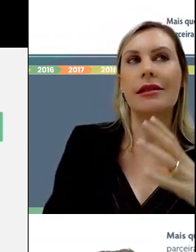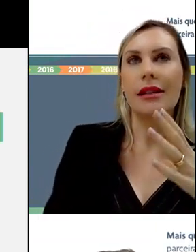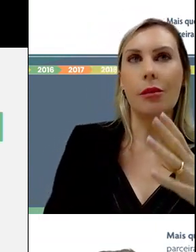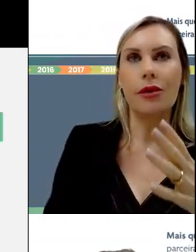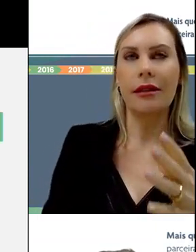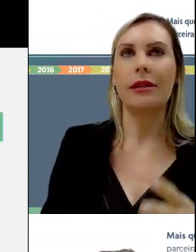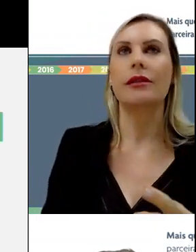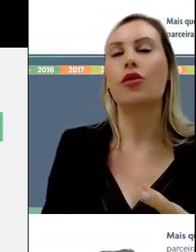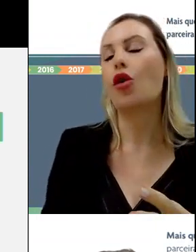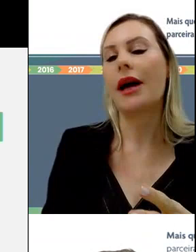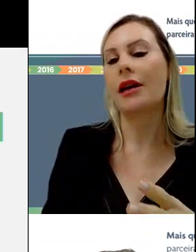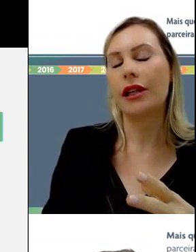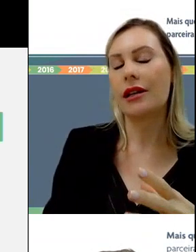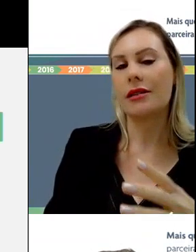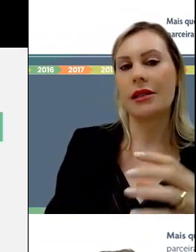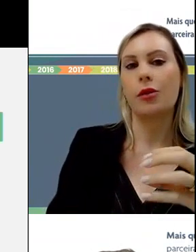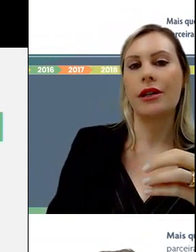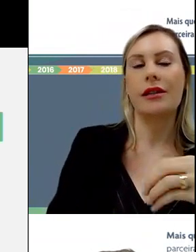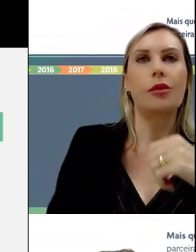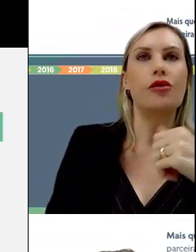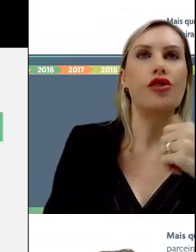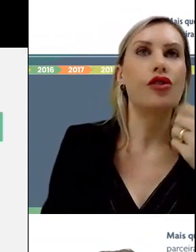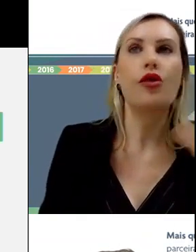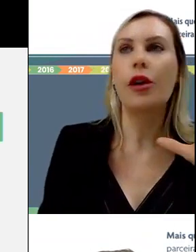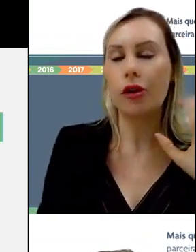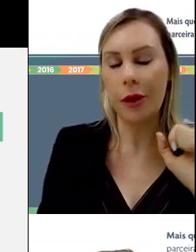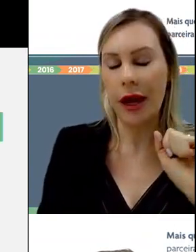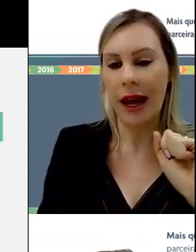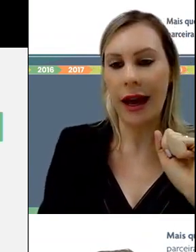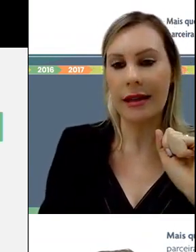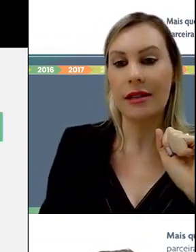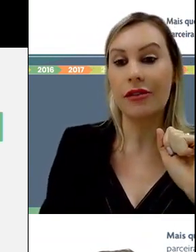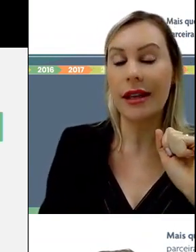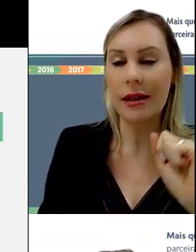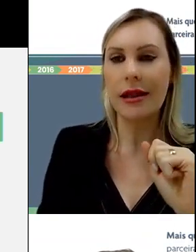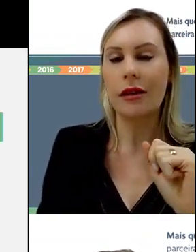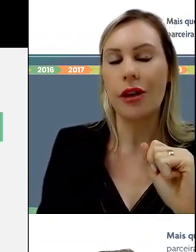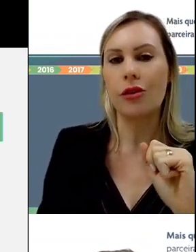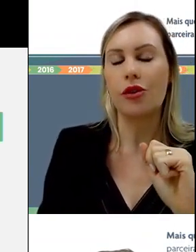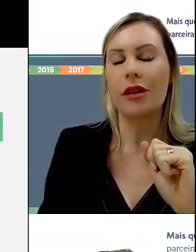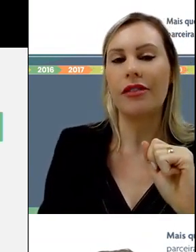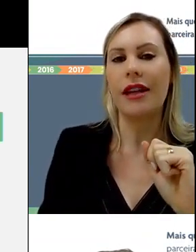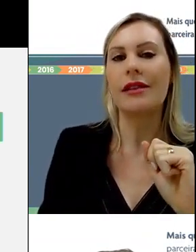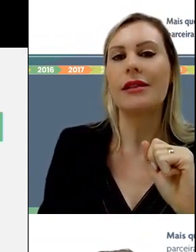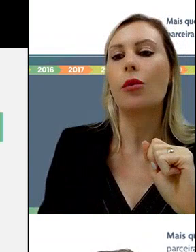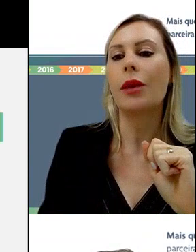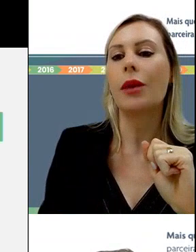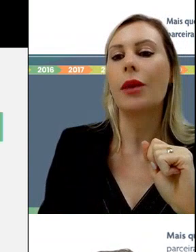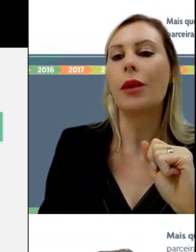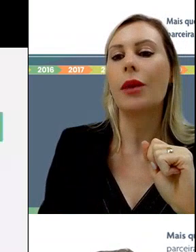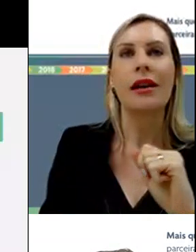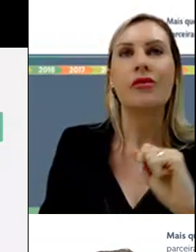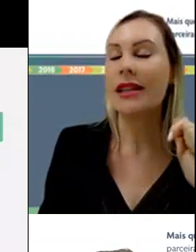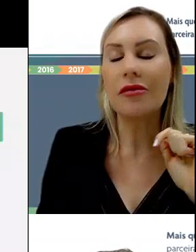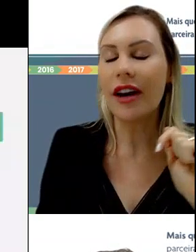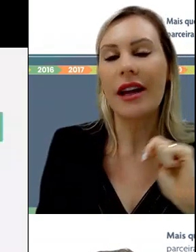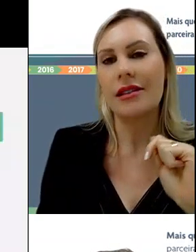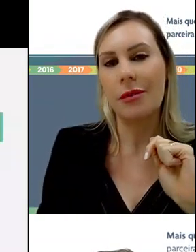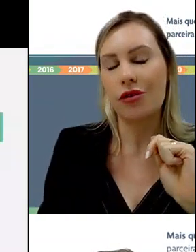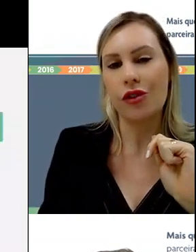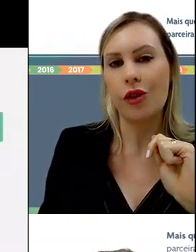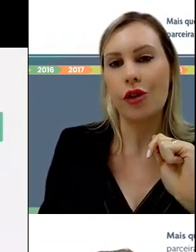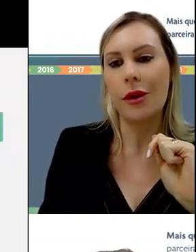você está se aposentando com uma remuneração, por exemplo, de R$18.000, se você está no regime de previdência complementar, você